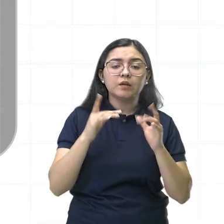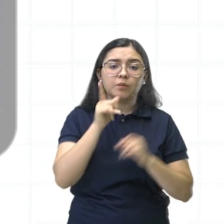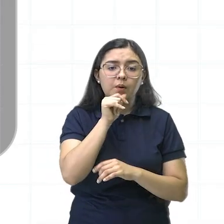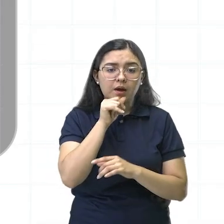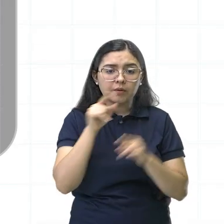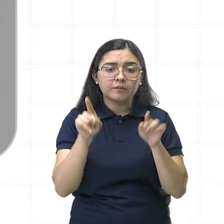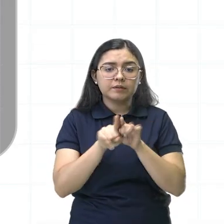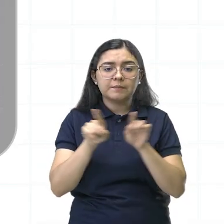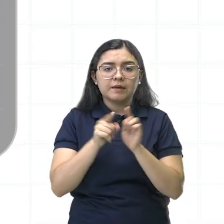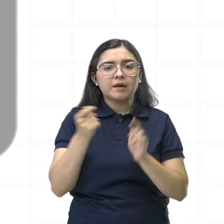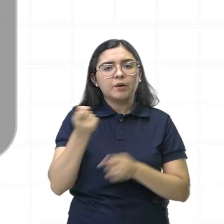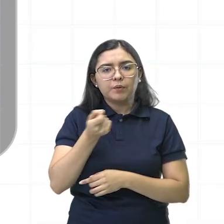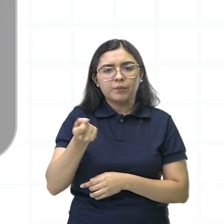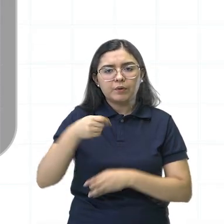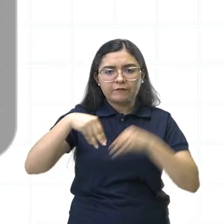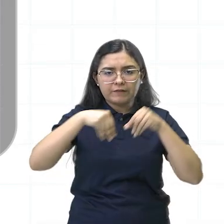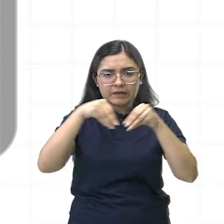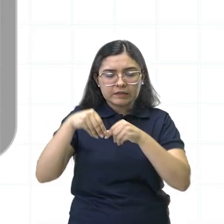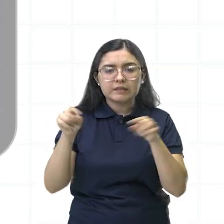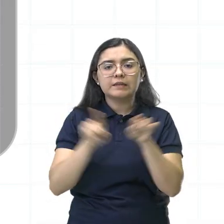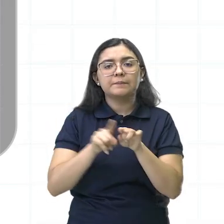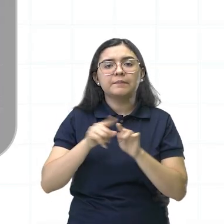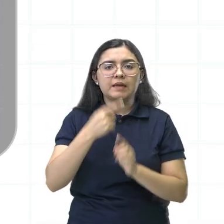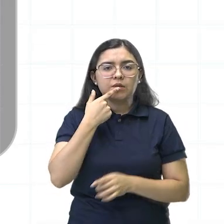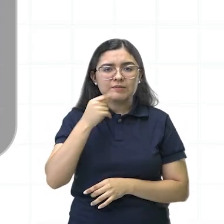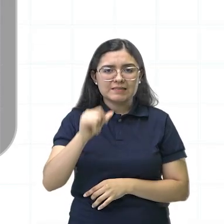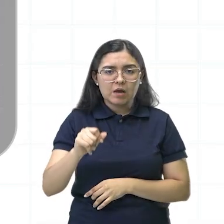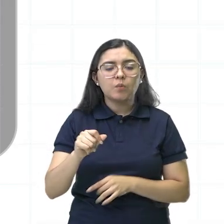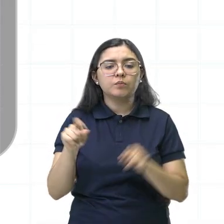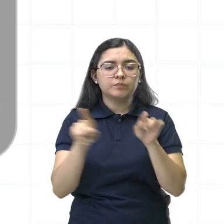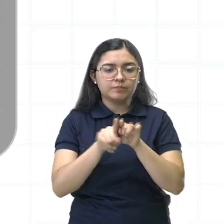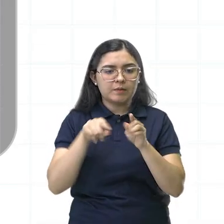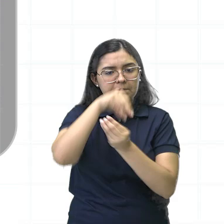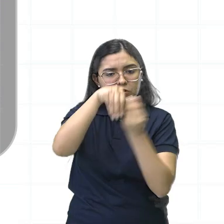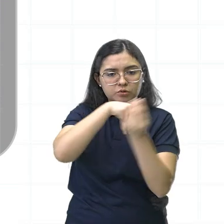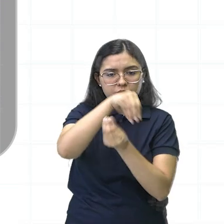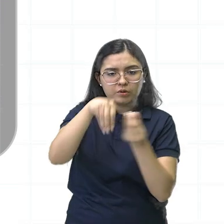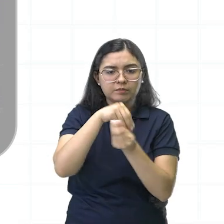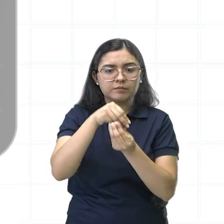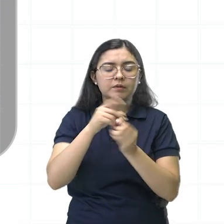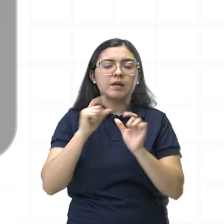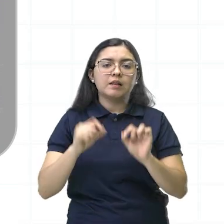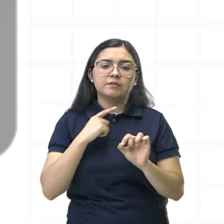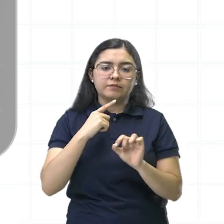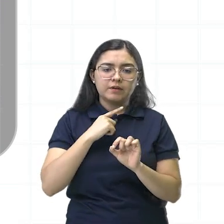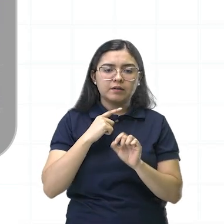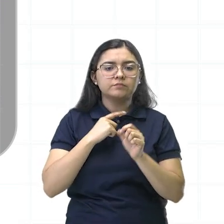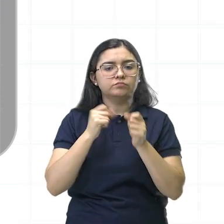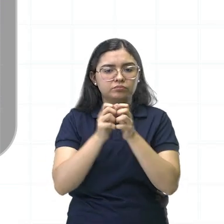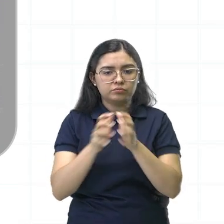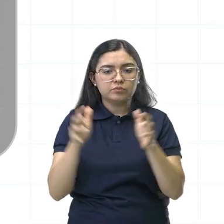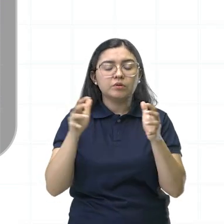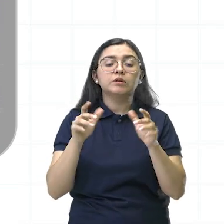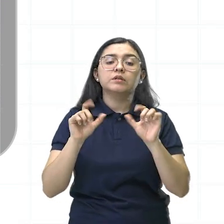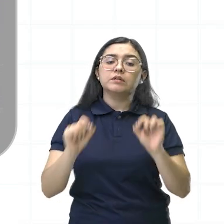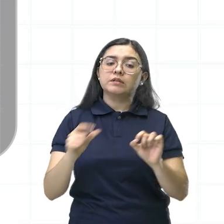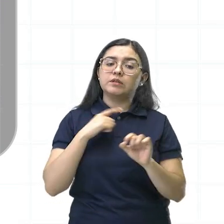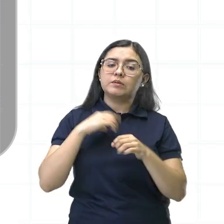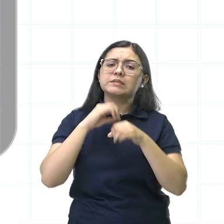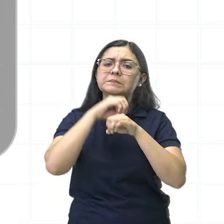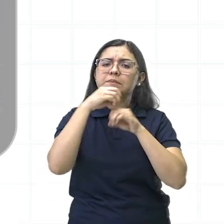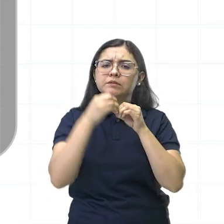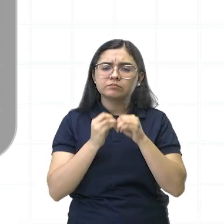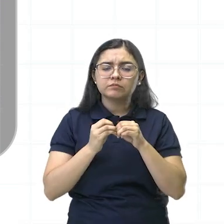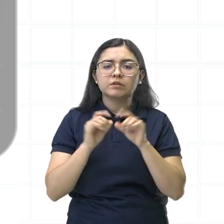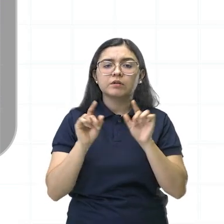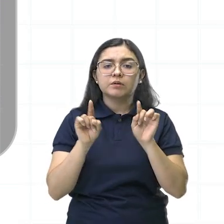meio da farinha, e o sal é um meio propício para elas se desenvolverem, né? Então, esses